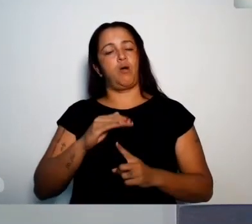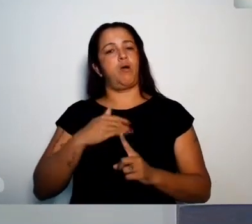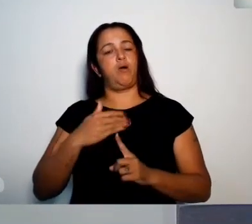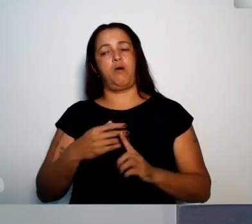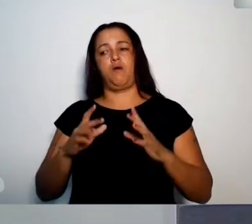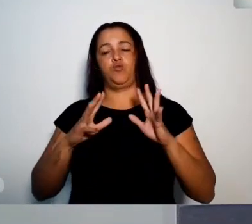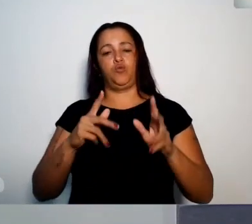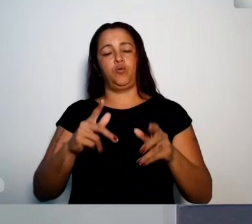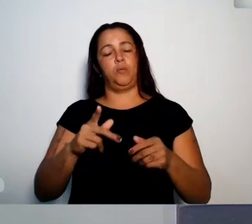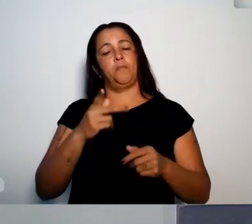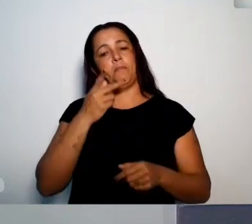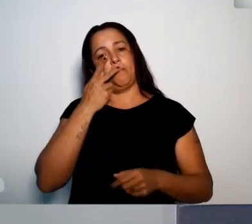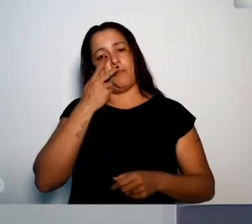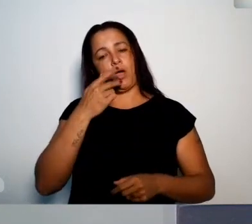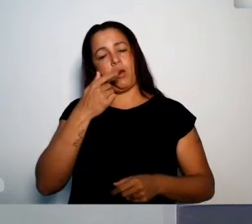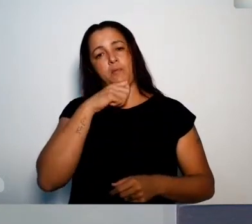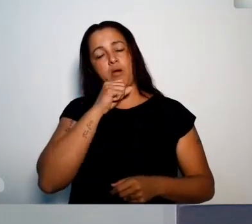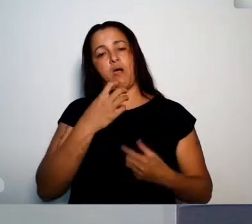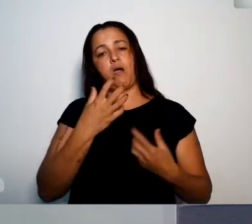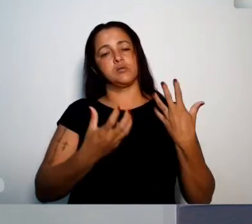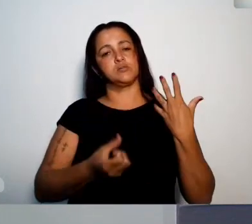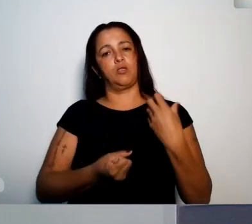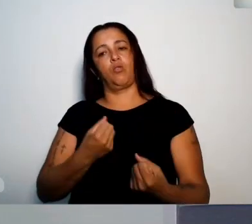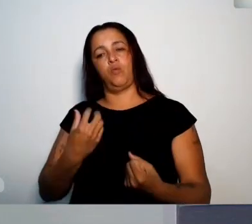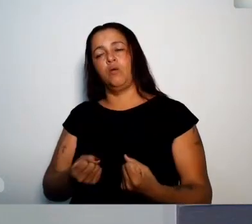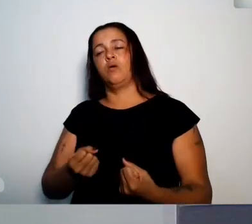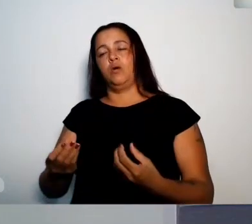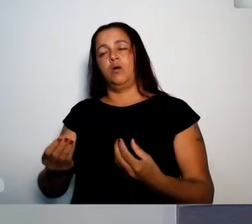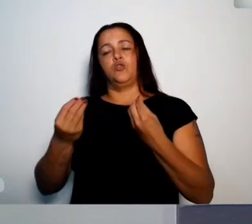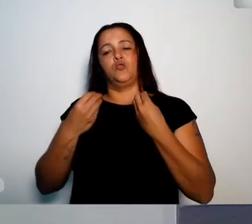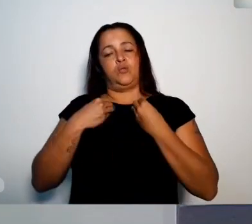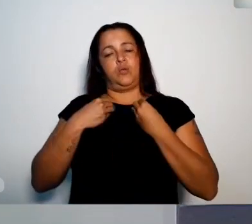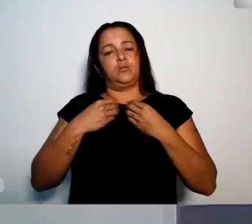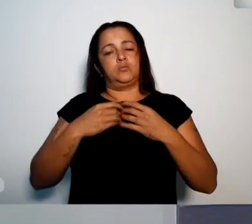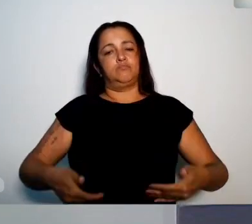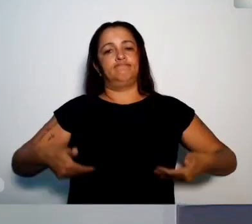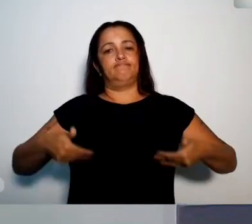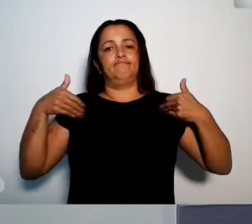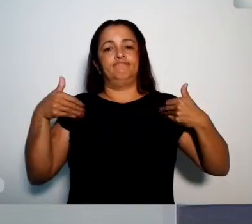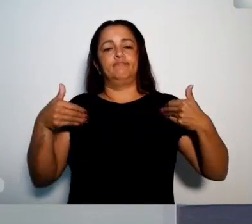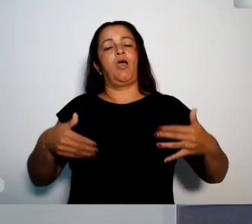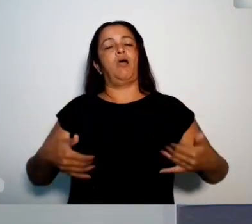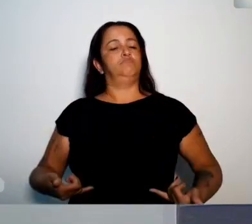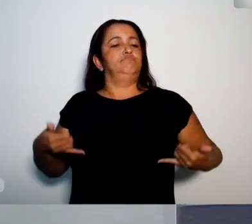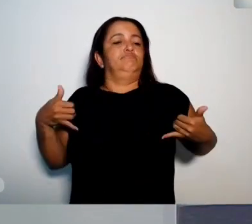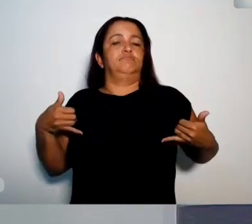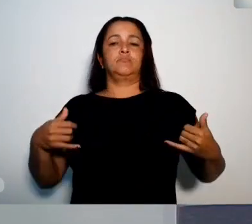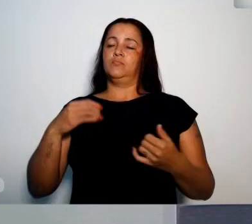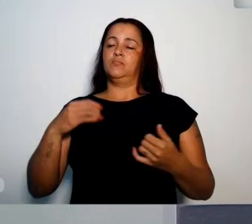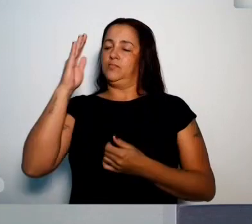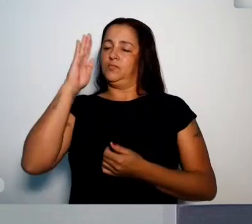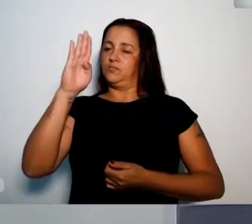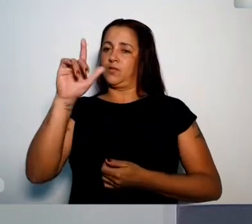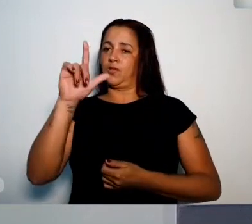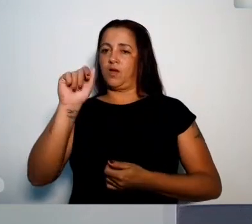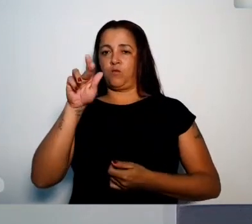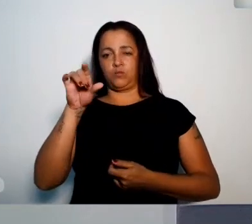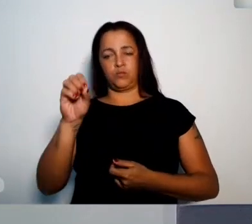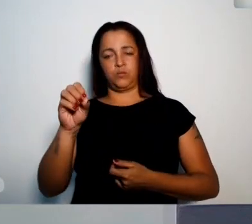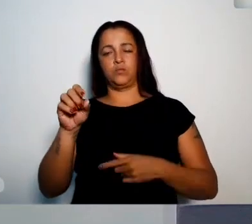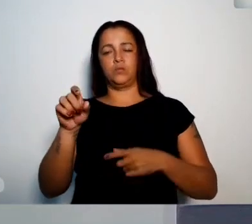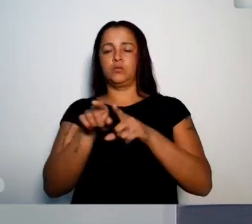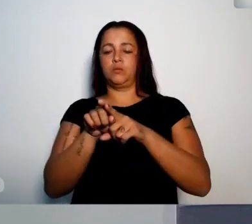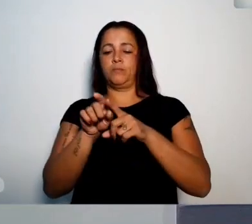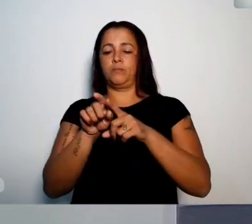aceitaram. Isso nos deram muita satisfação, não é mesmo, Sargento Laudo e vereador Kula? Eu